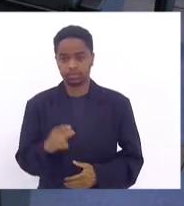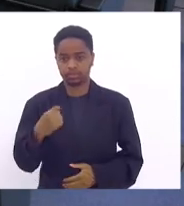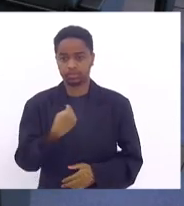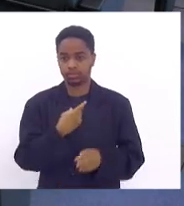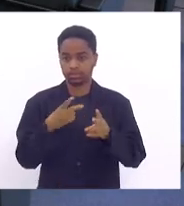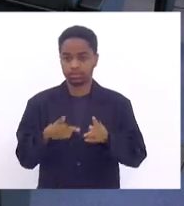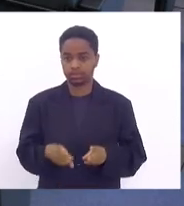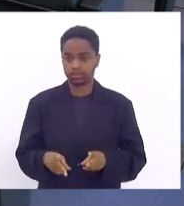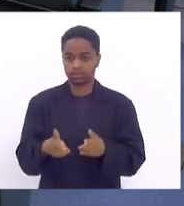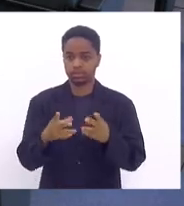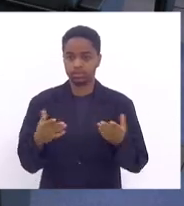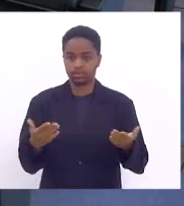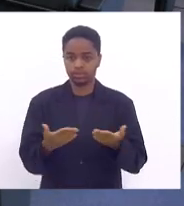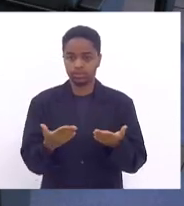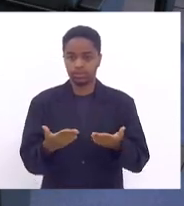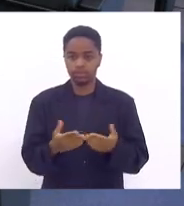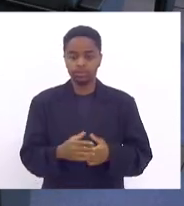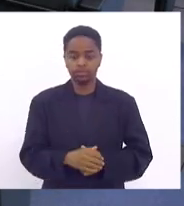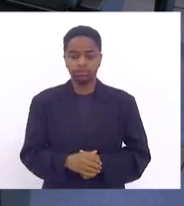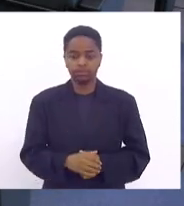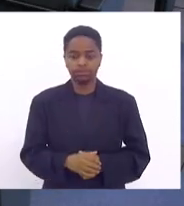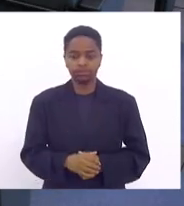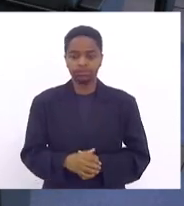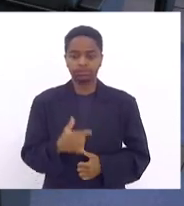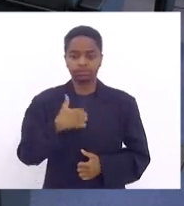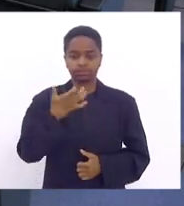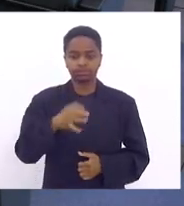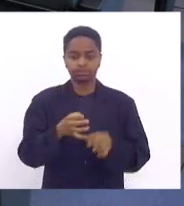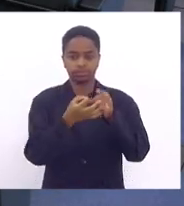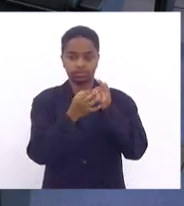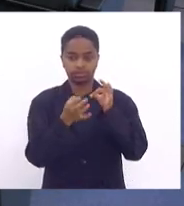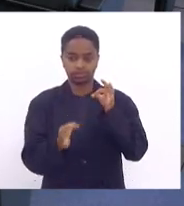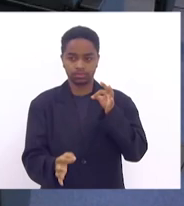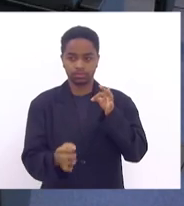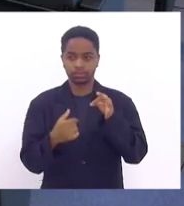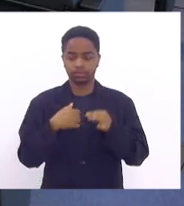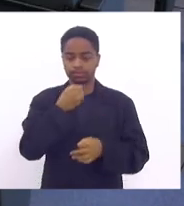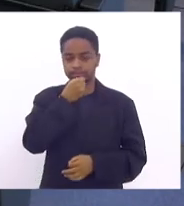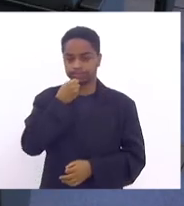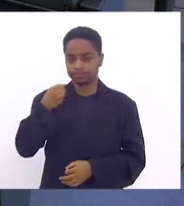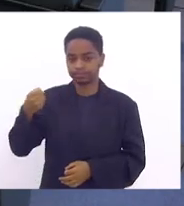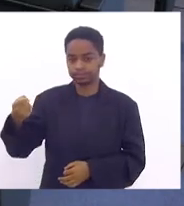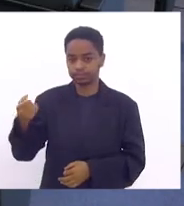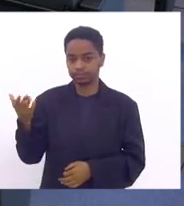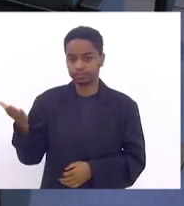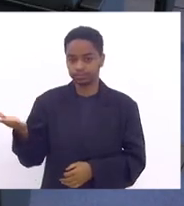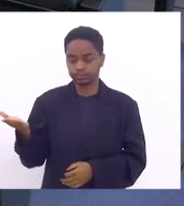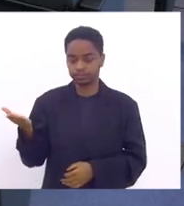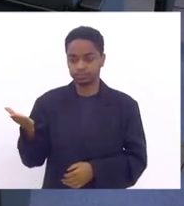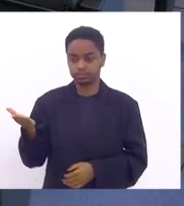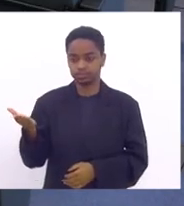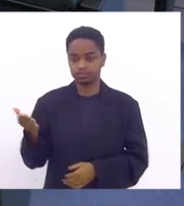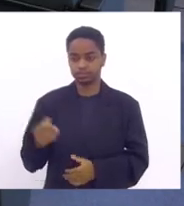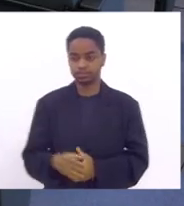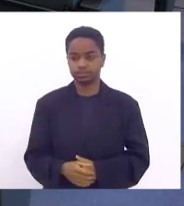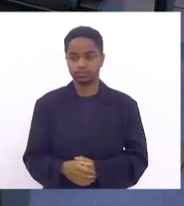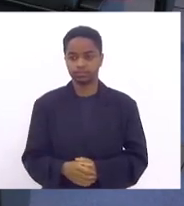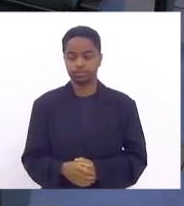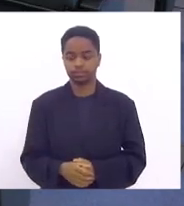continuidade aos trabalhos eu sem maiores delongas passo a palavra pra nossa